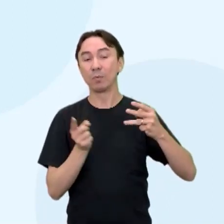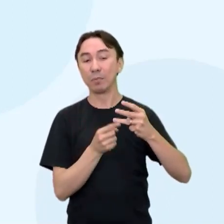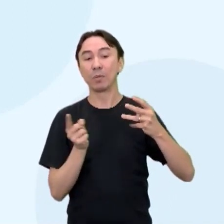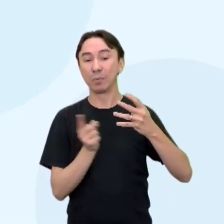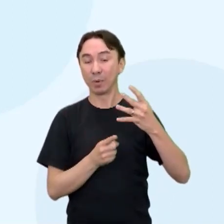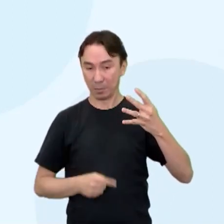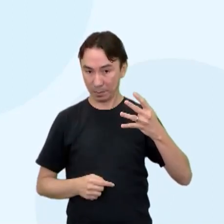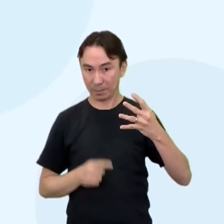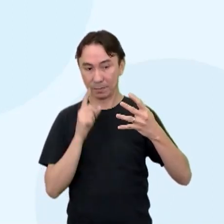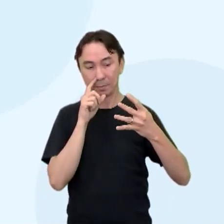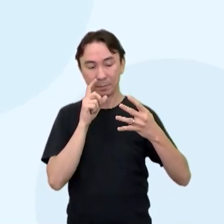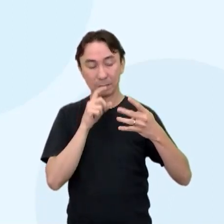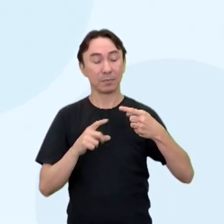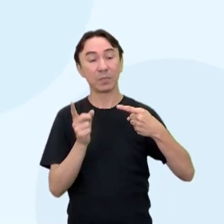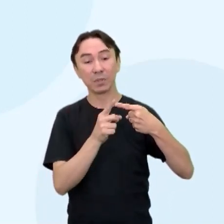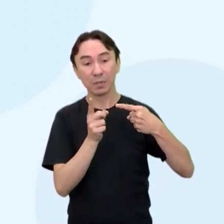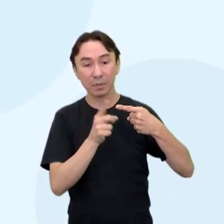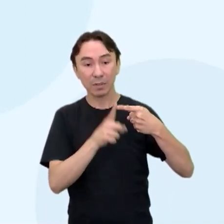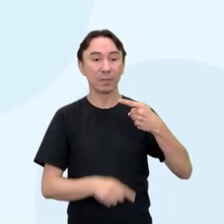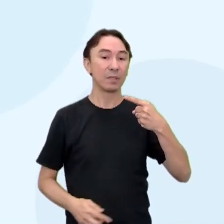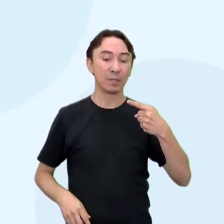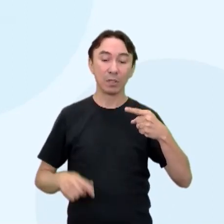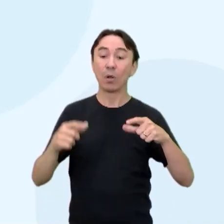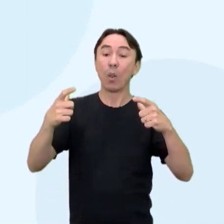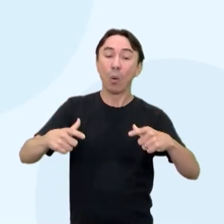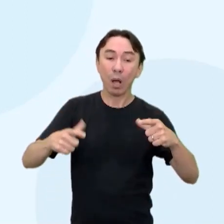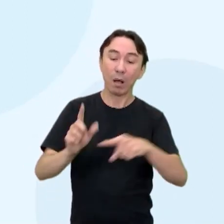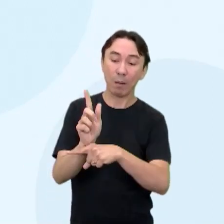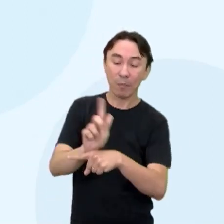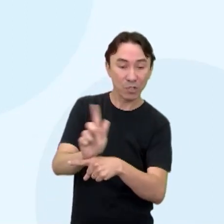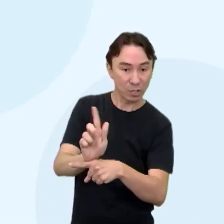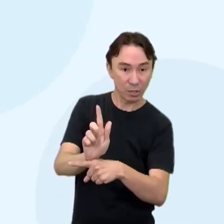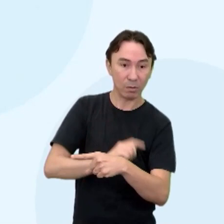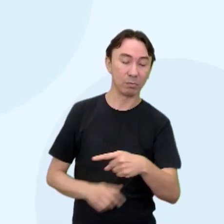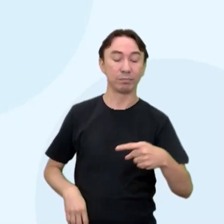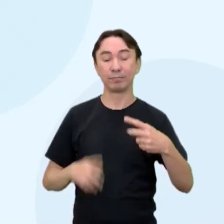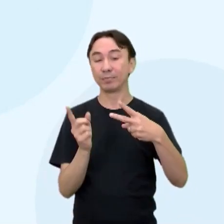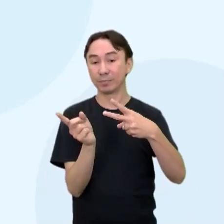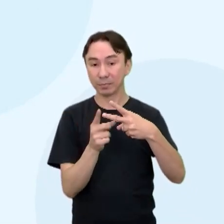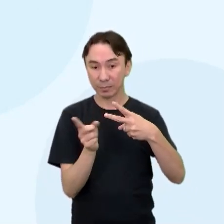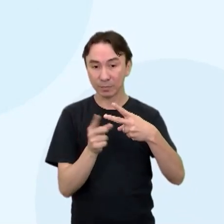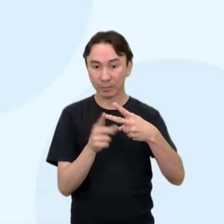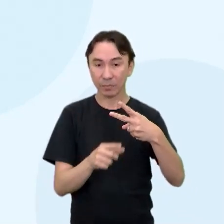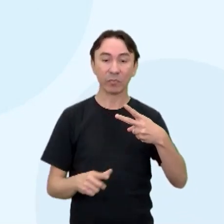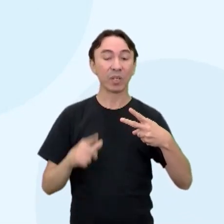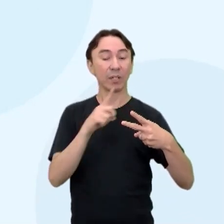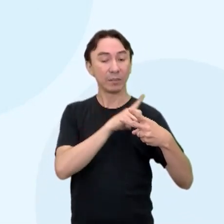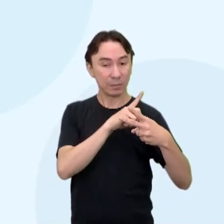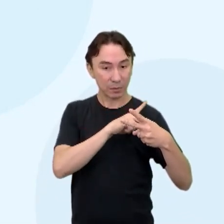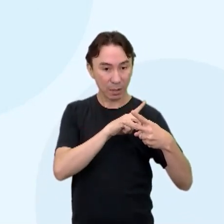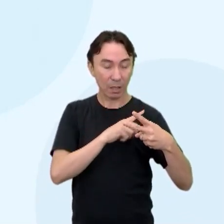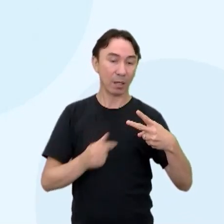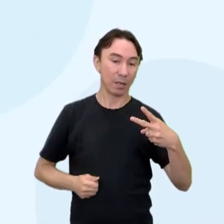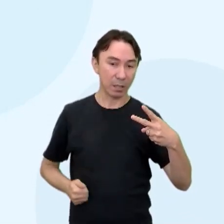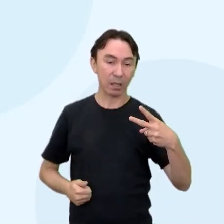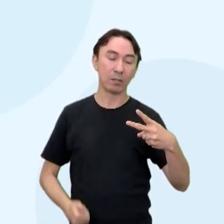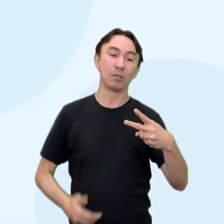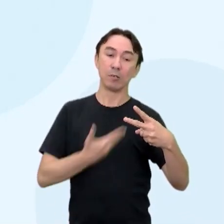a função de gestão do território, níveis de centralidade do Poder Executivo e do